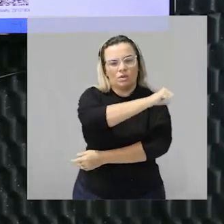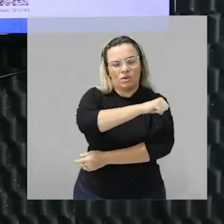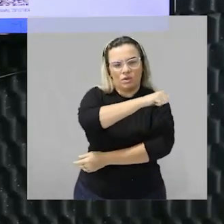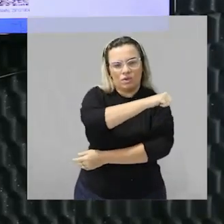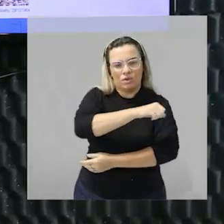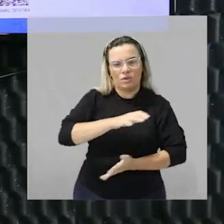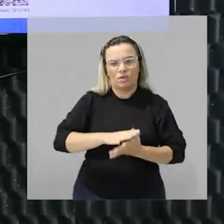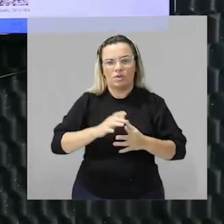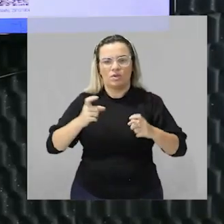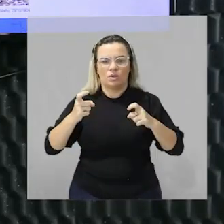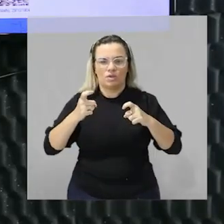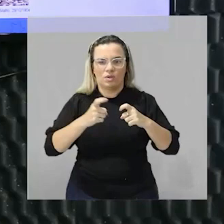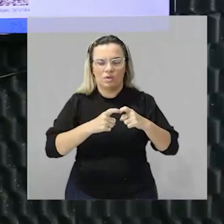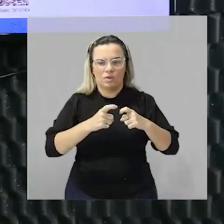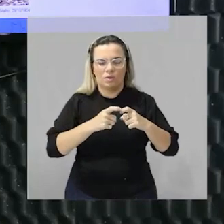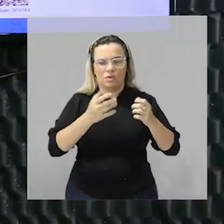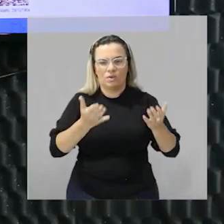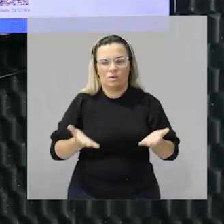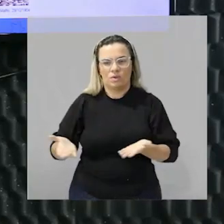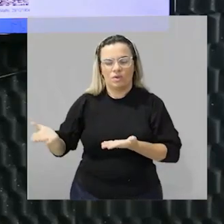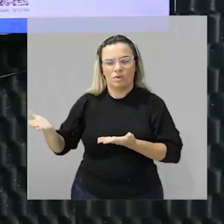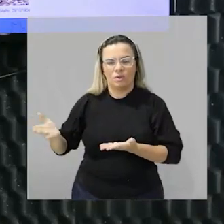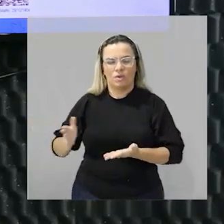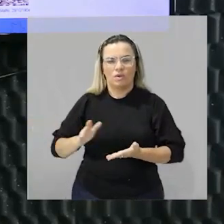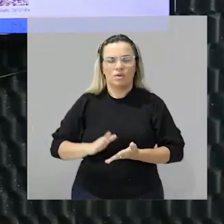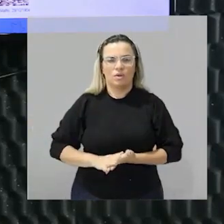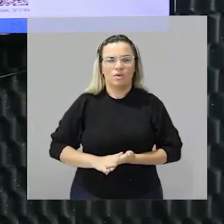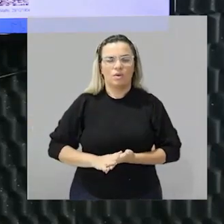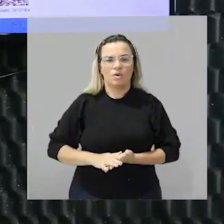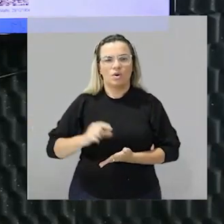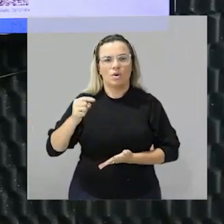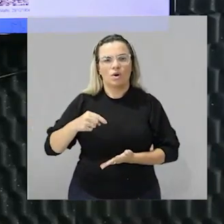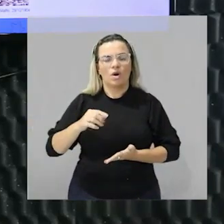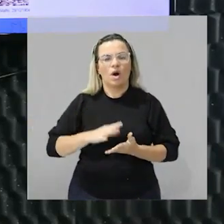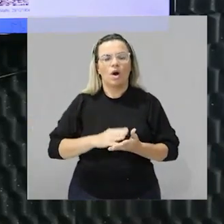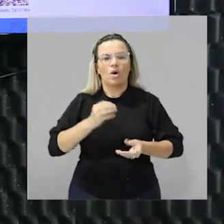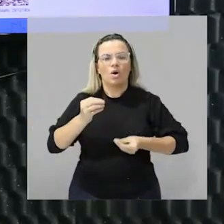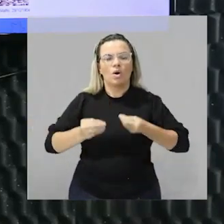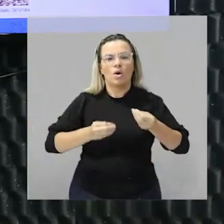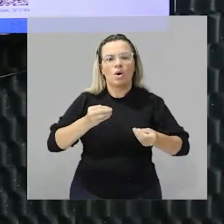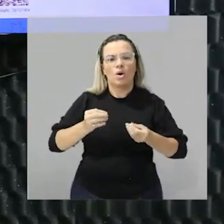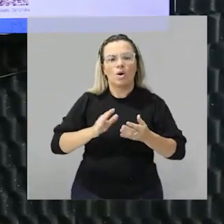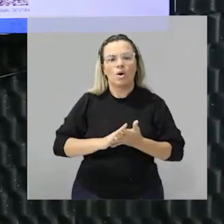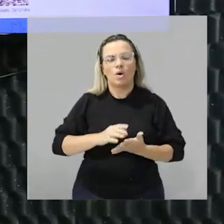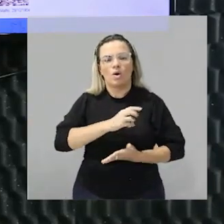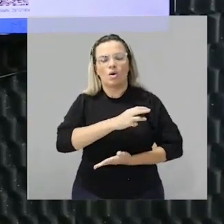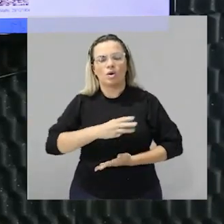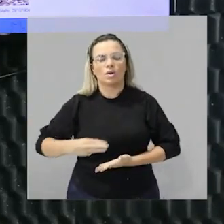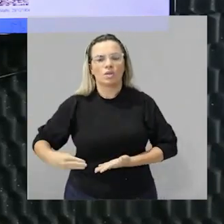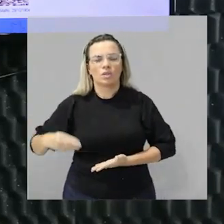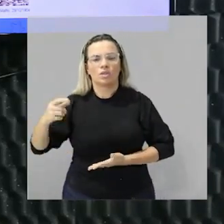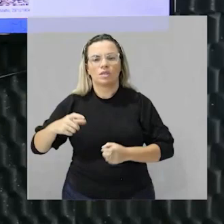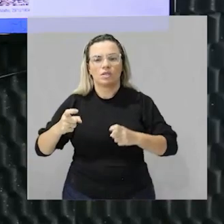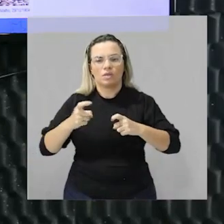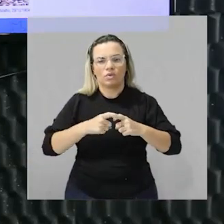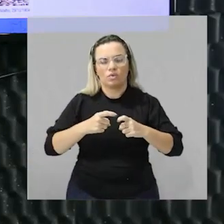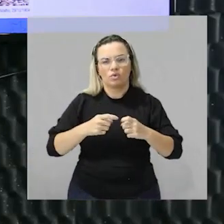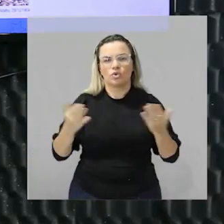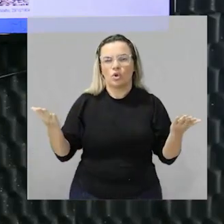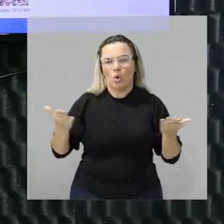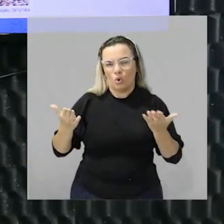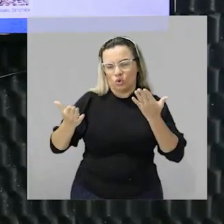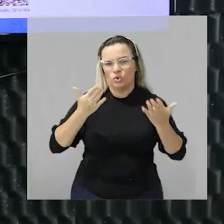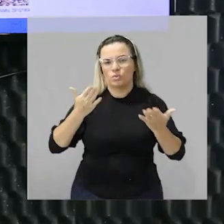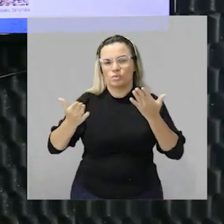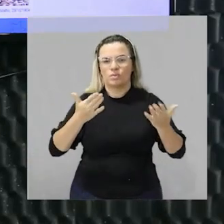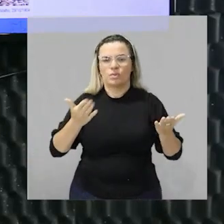e o médico sanitarista é como se fosse um ministro da saúde hoje. Na época era o Oswaldo Cruz, né?